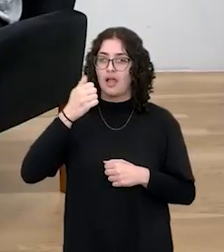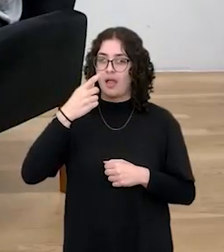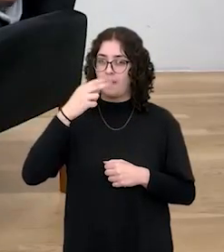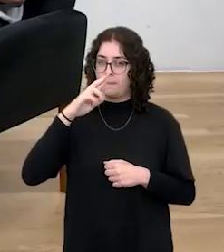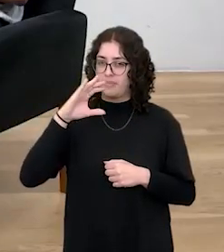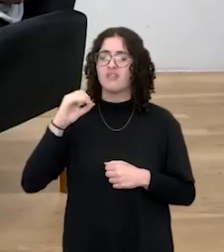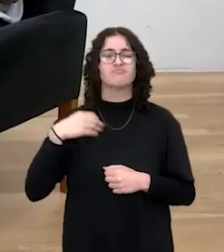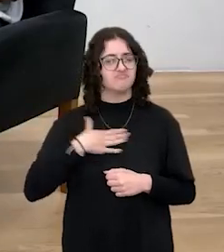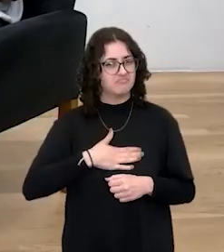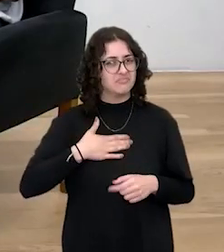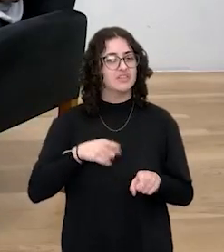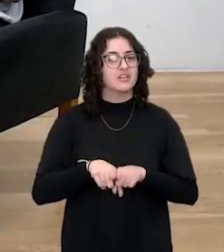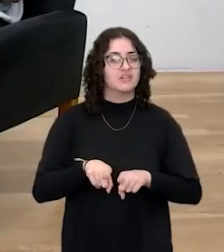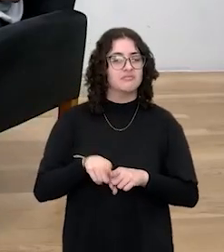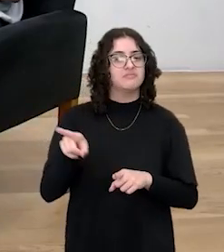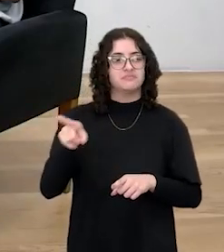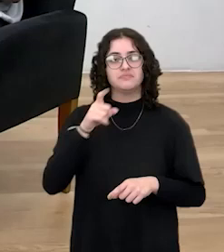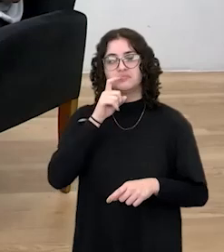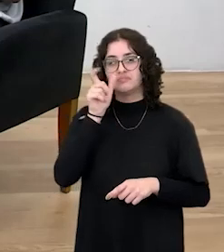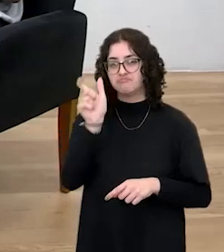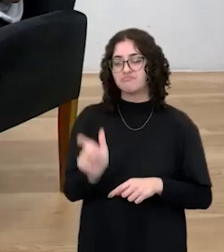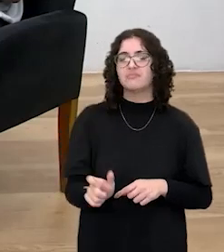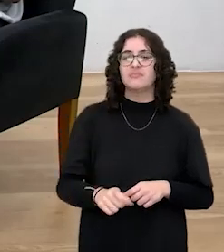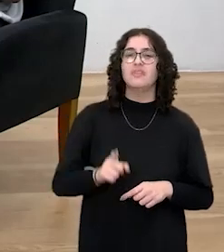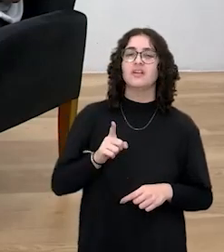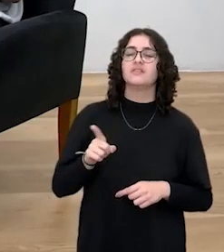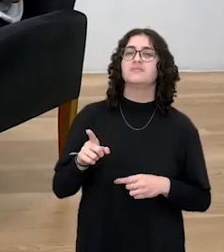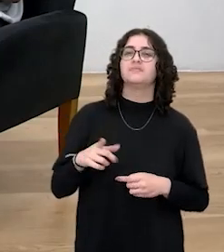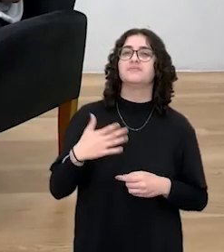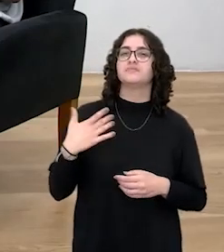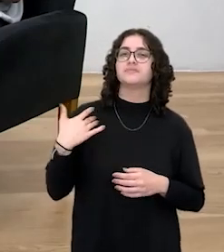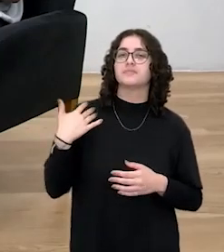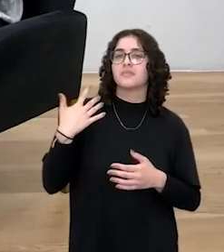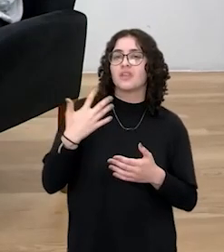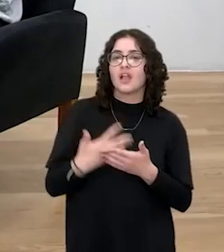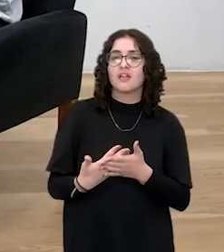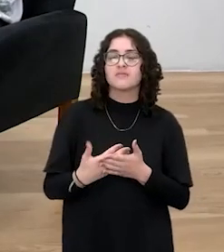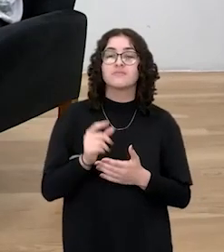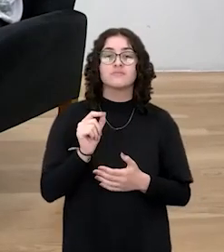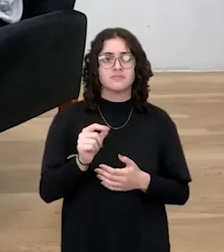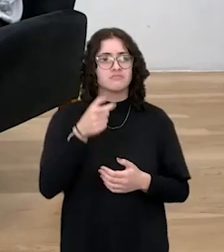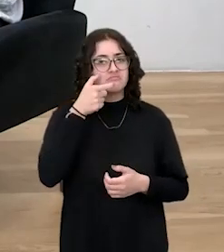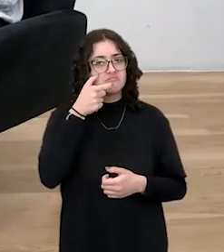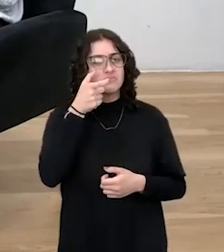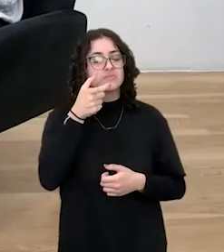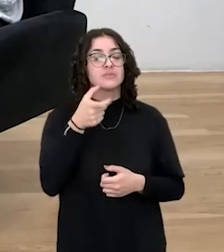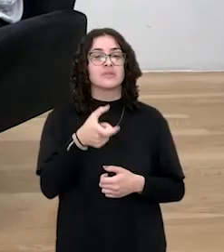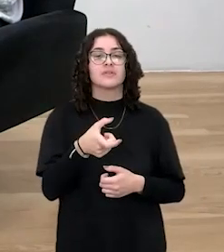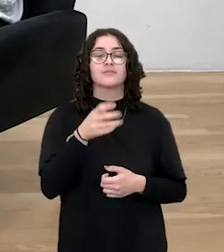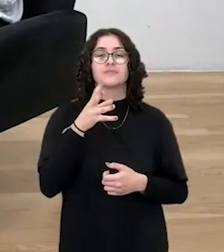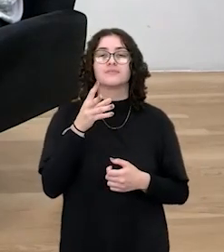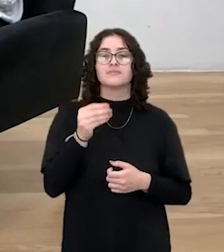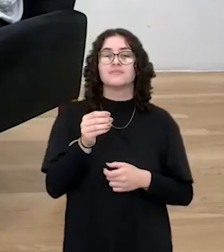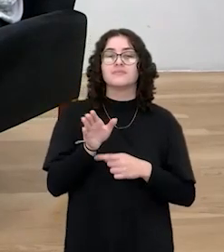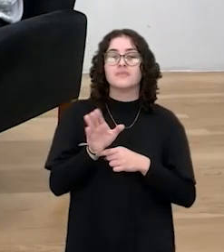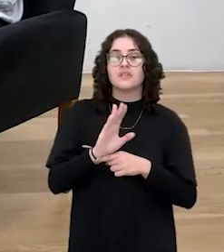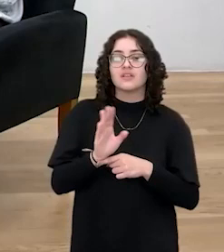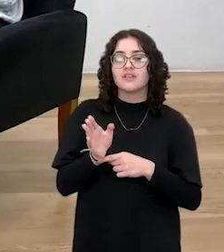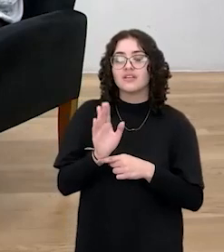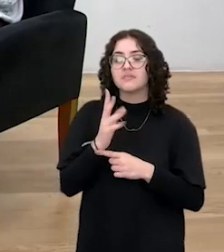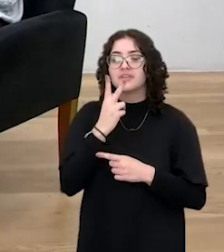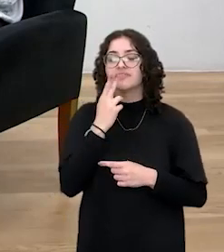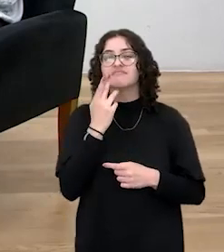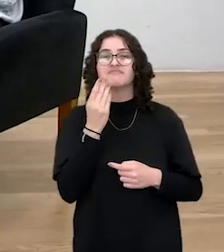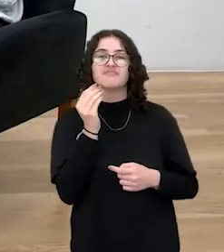gosto também do Leonardo DiCaprio. Inclusive, o Leonardo DiCaprio ele fez um percurso bastante interessante que outros atores fizeram. Começaram com filmes meio